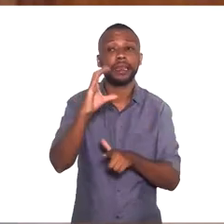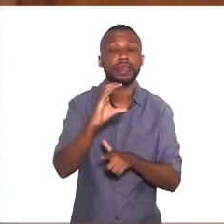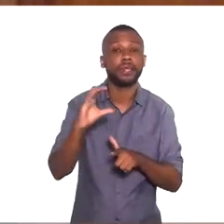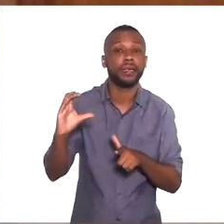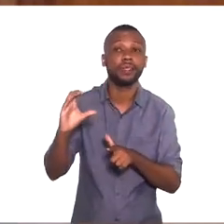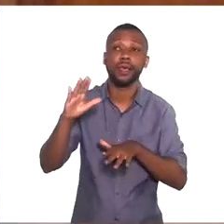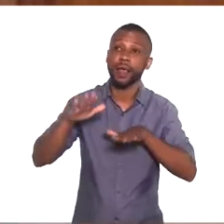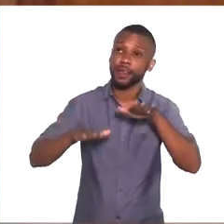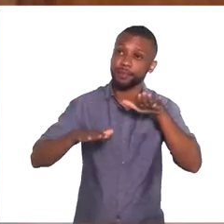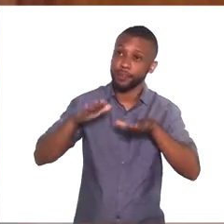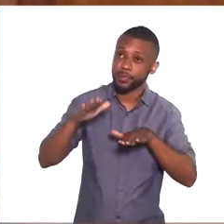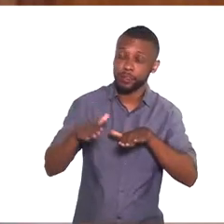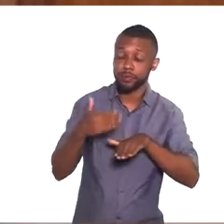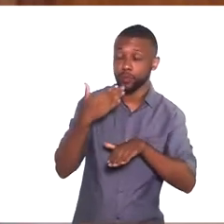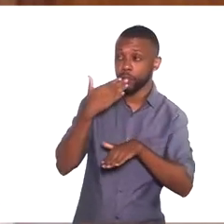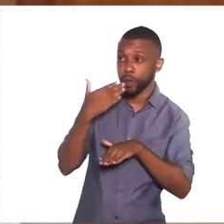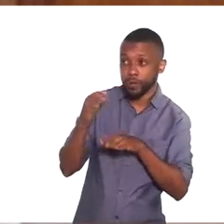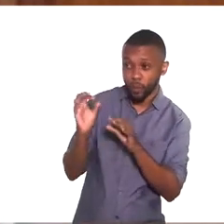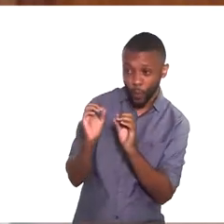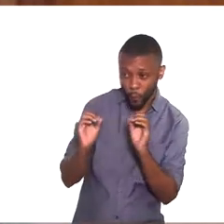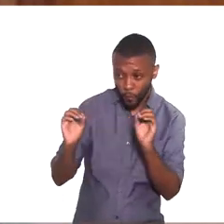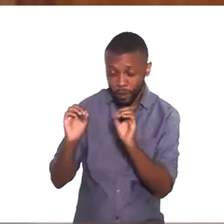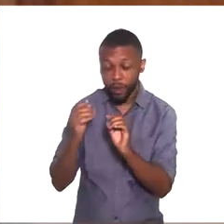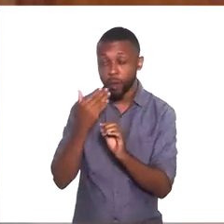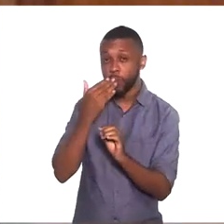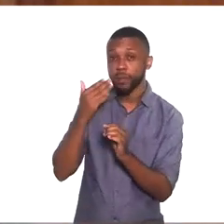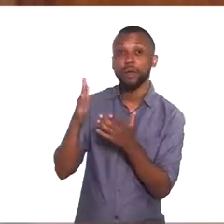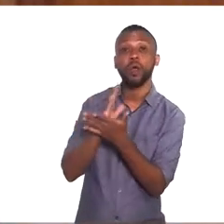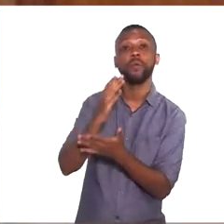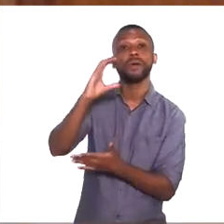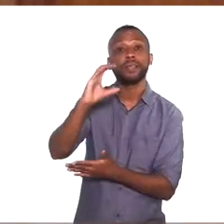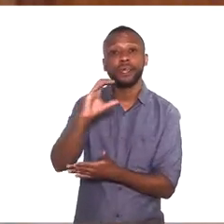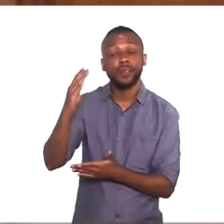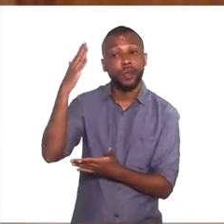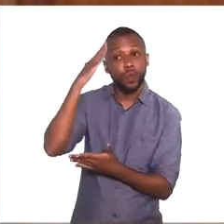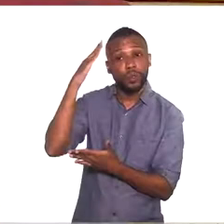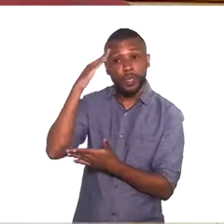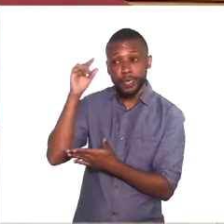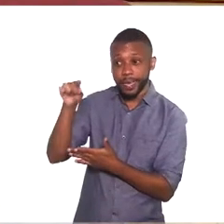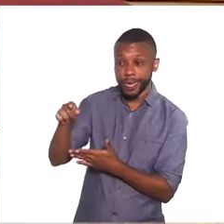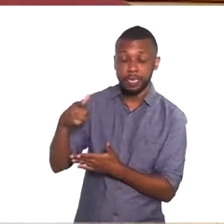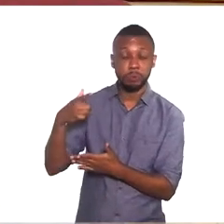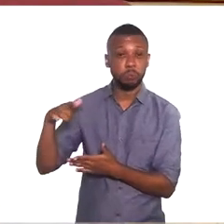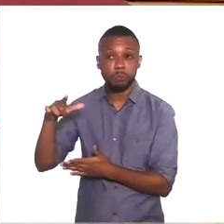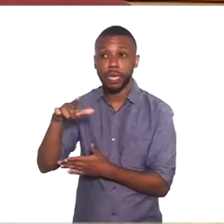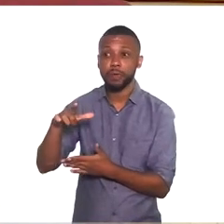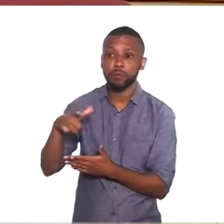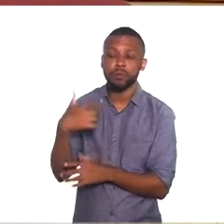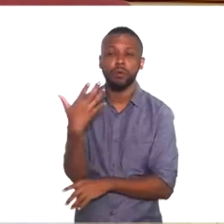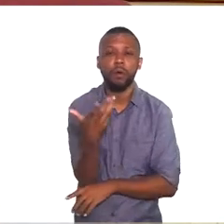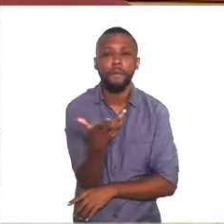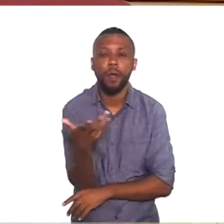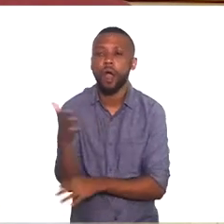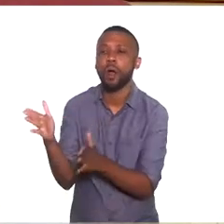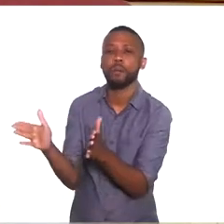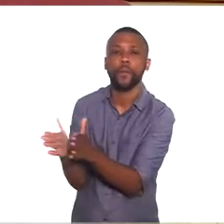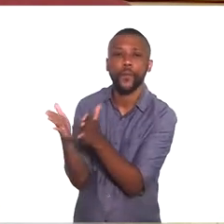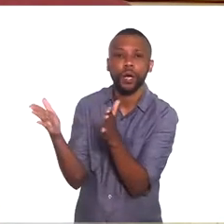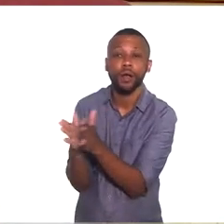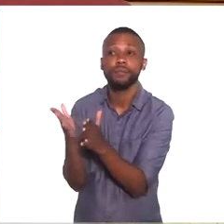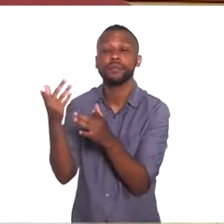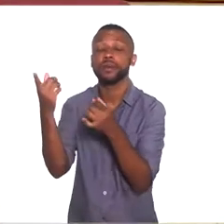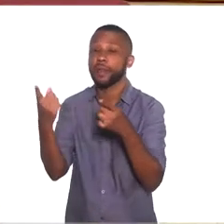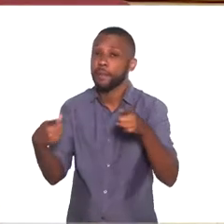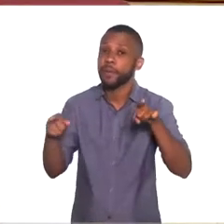quando em quando quando vejo que alguém pede de um lugar necessitado eu peço para algumas paróquias que sei que ali não tem tanta